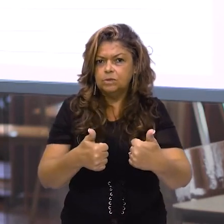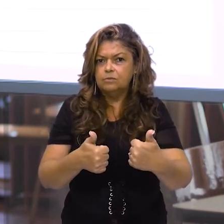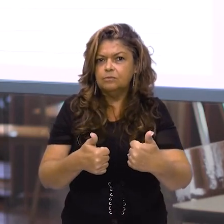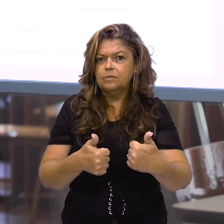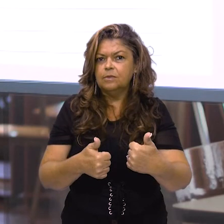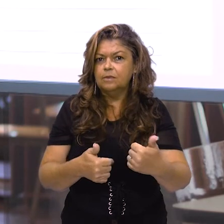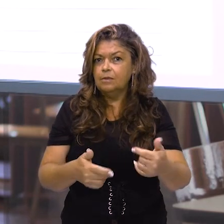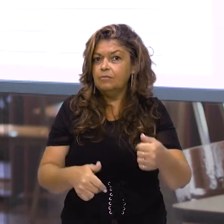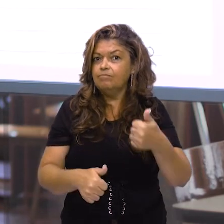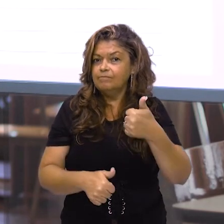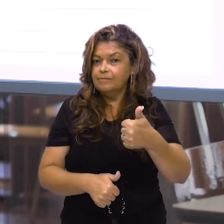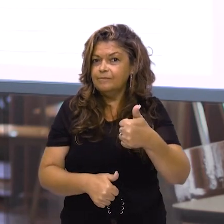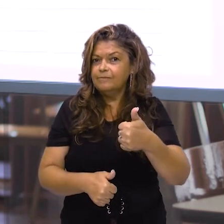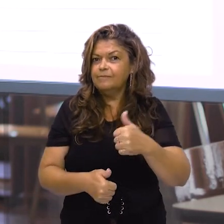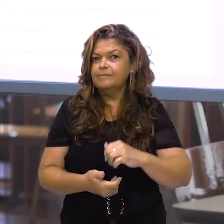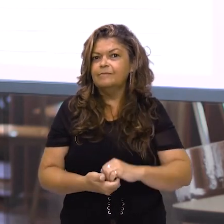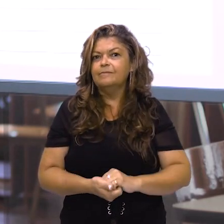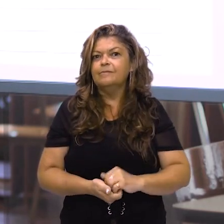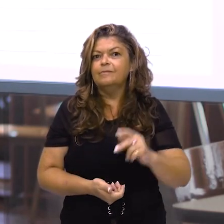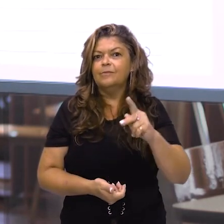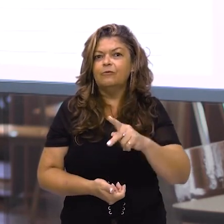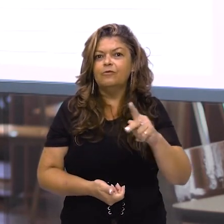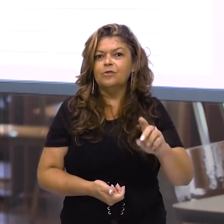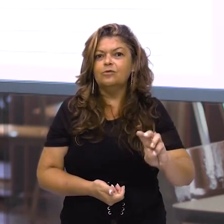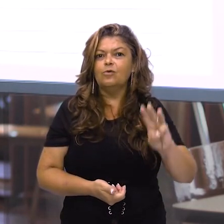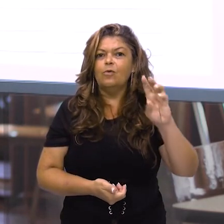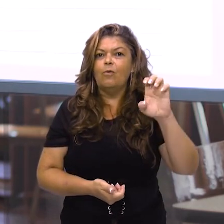e assim, mãos à obra.